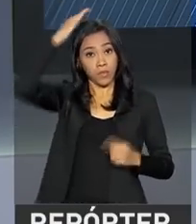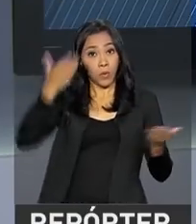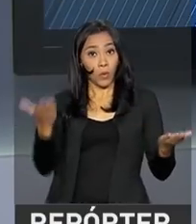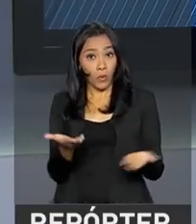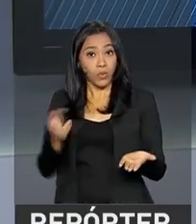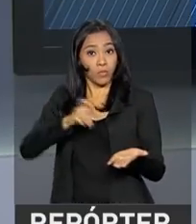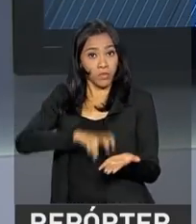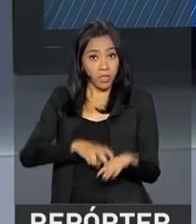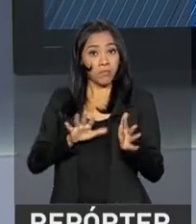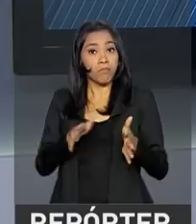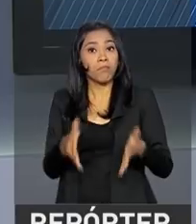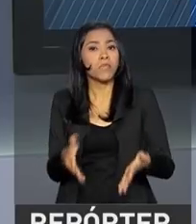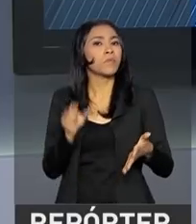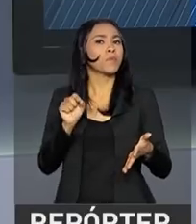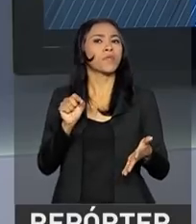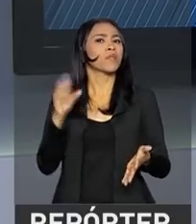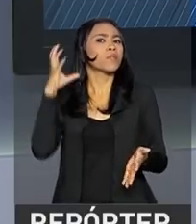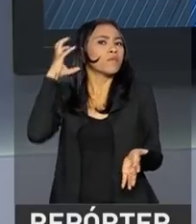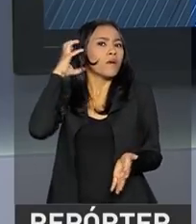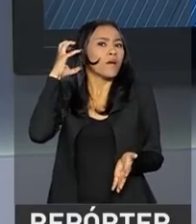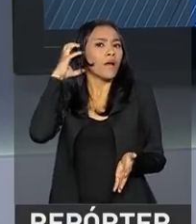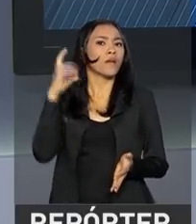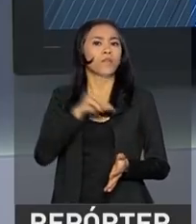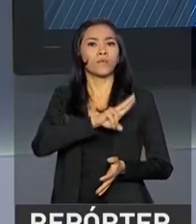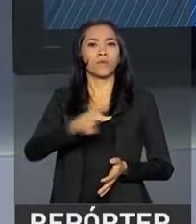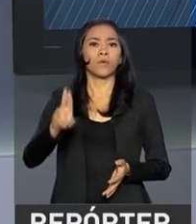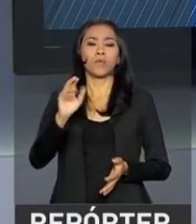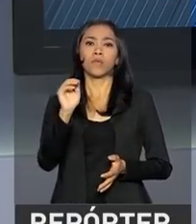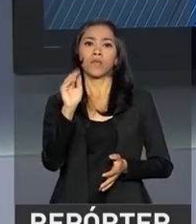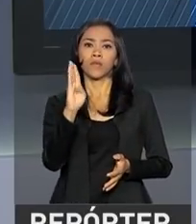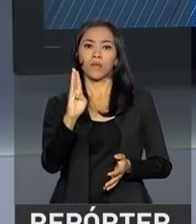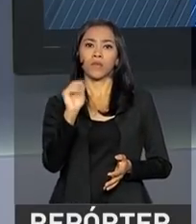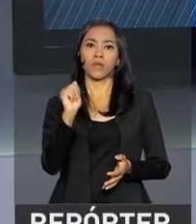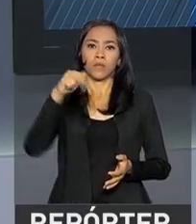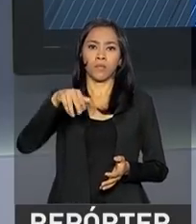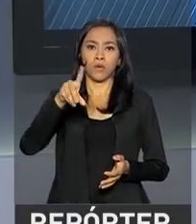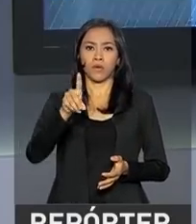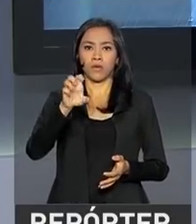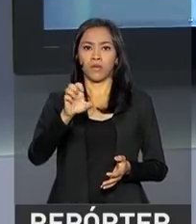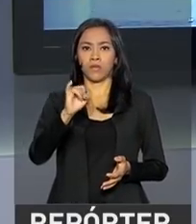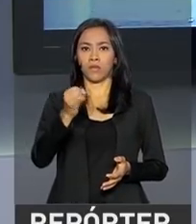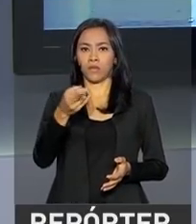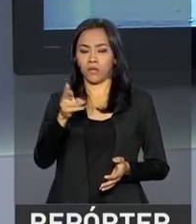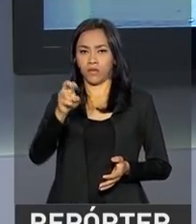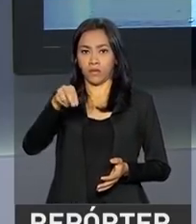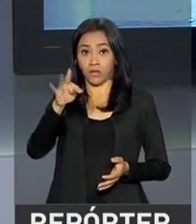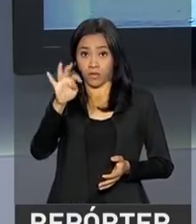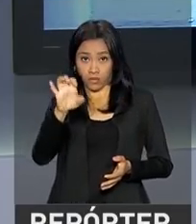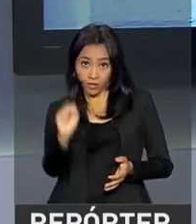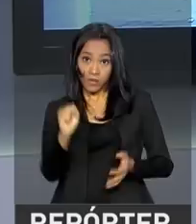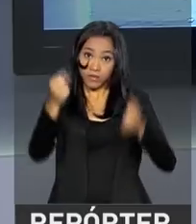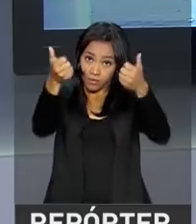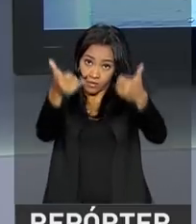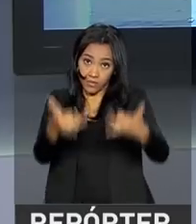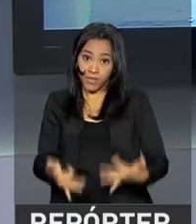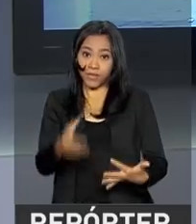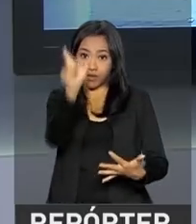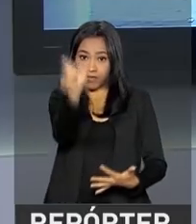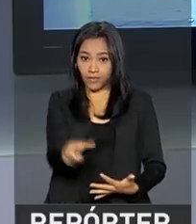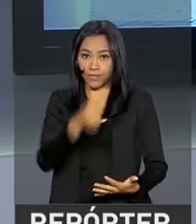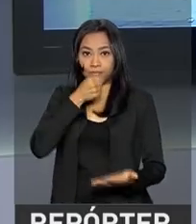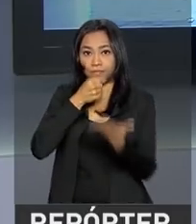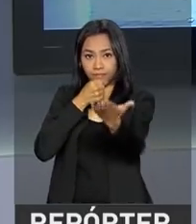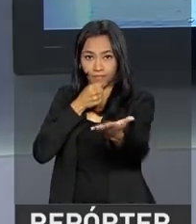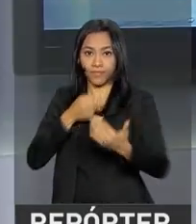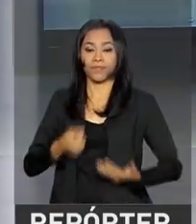um programa de entrevista da rádio bandeirantes quem tem mais detalhes a repórter beatriz albuquerque baa3 foi carol boa